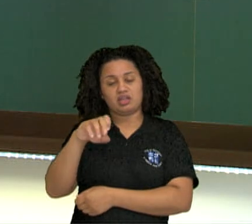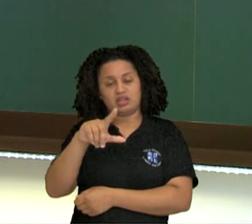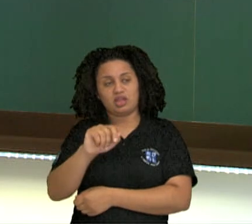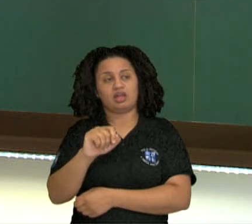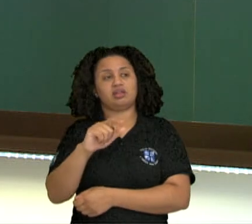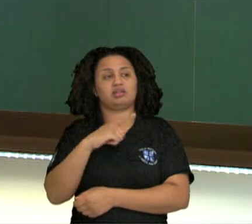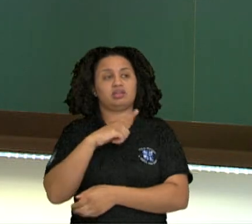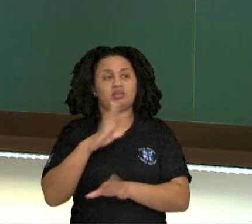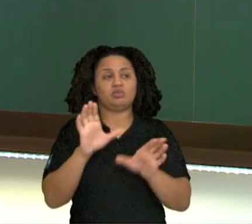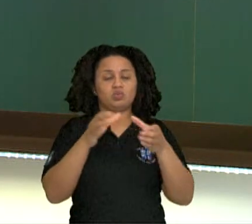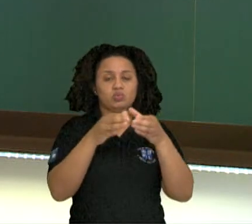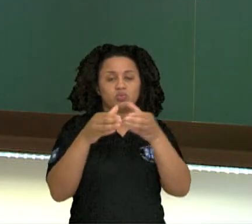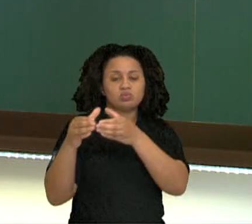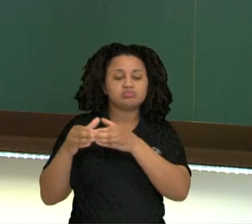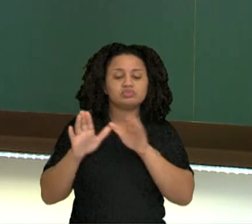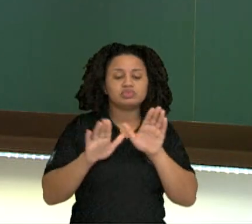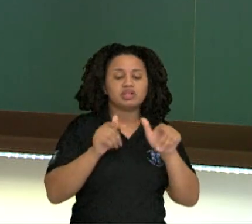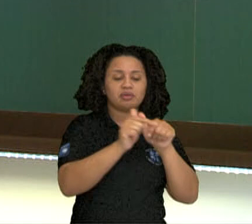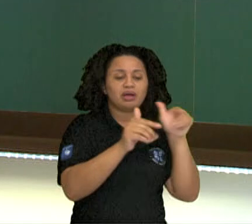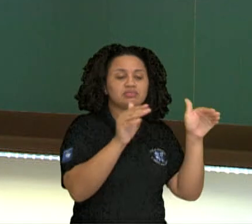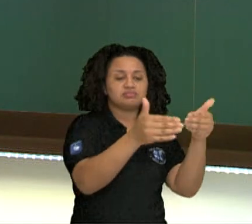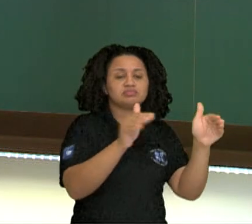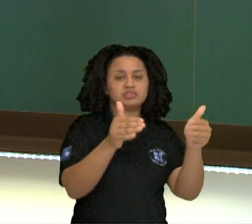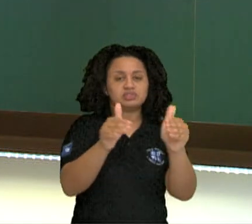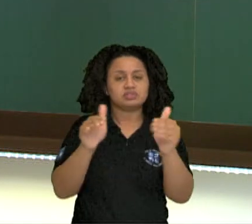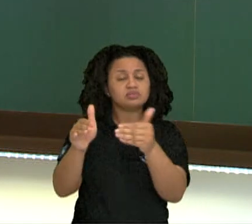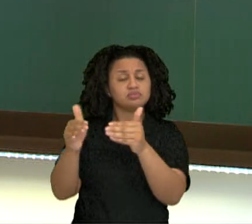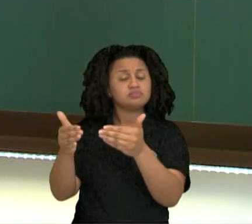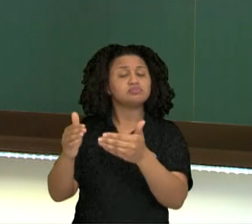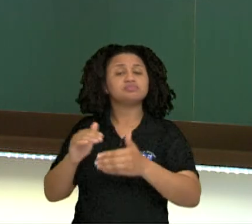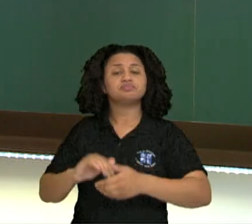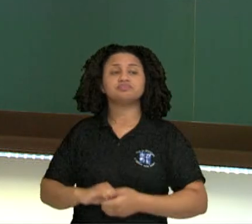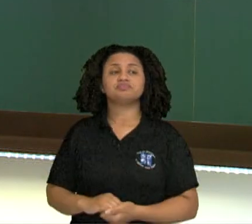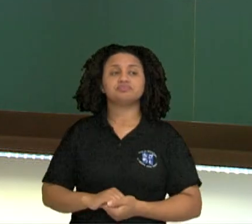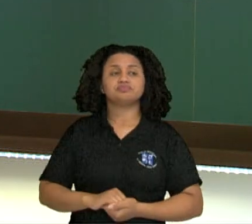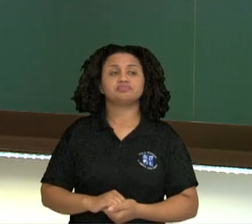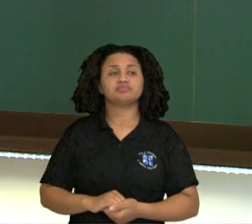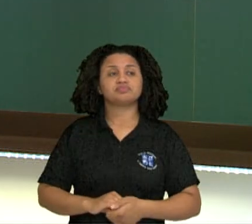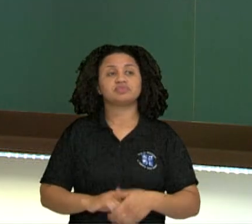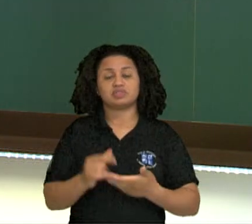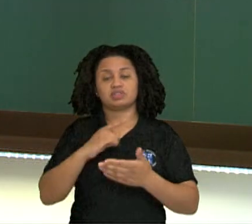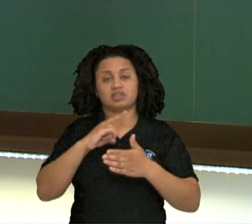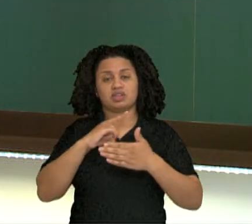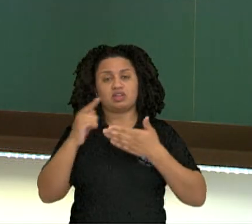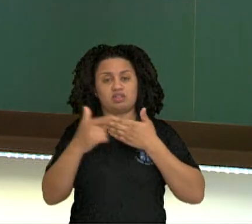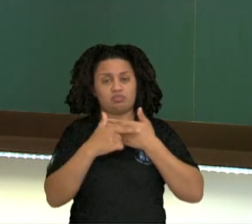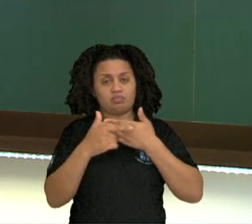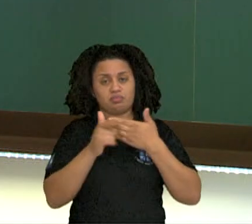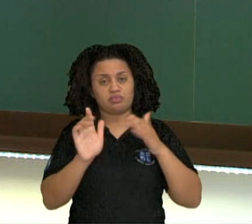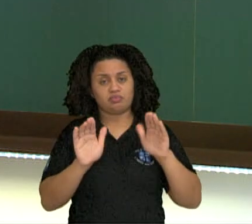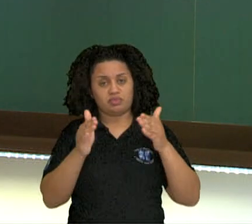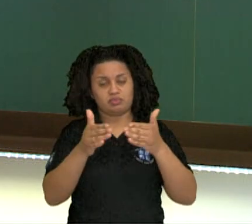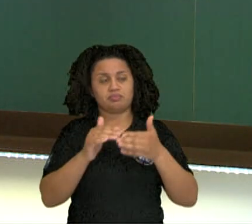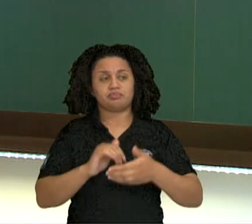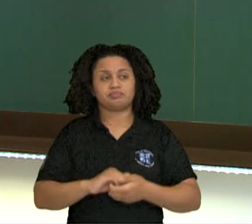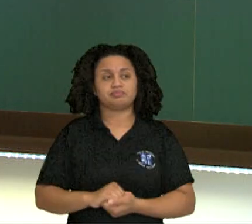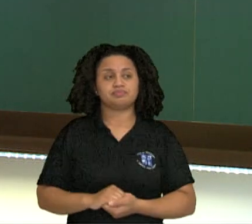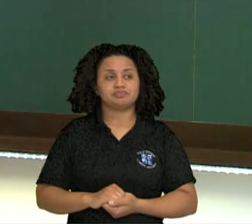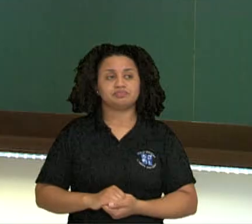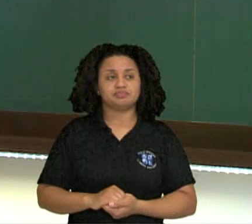com funções específicas dentro de cada uma das 100 trilhões de células Vão colocar lá e que tem uma função específica Então vamos